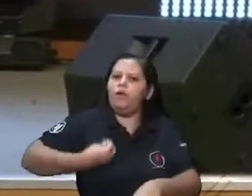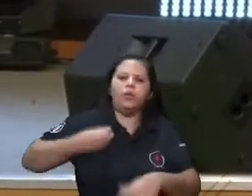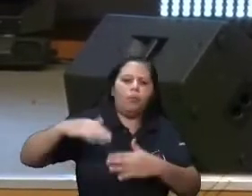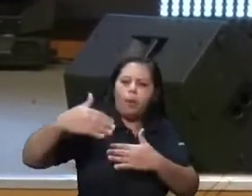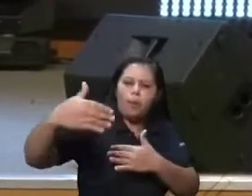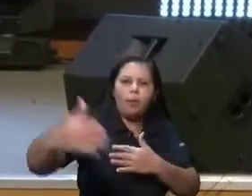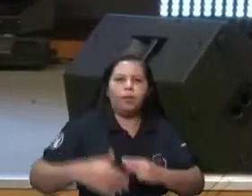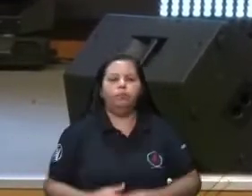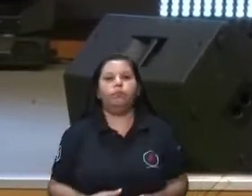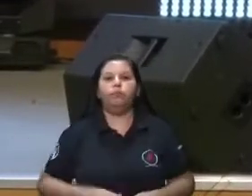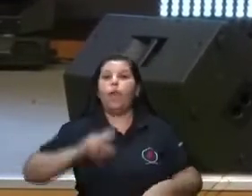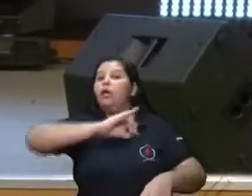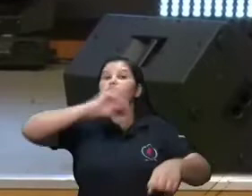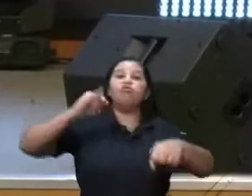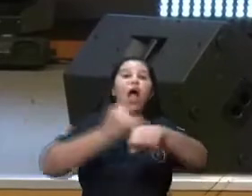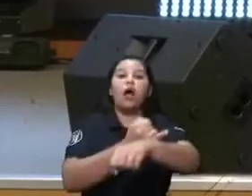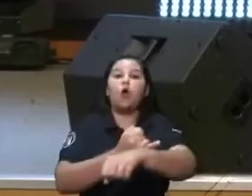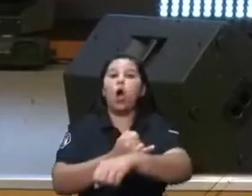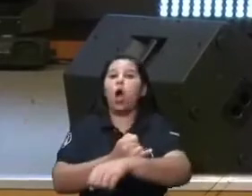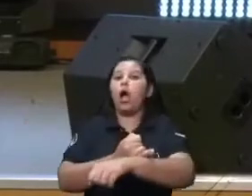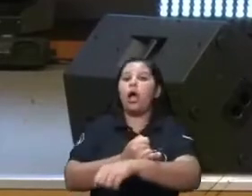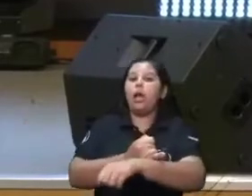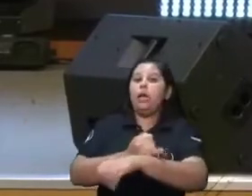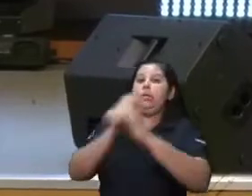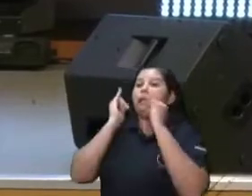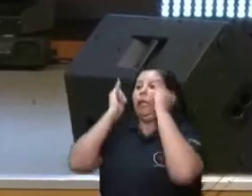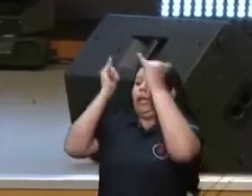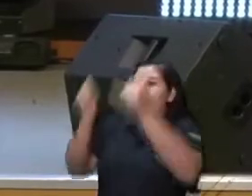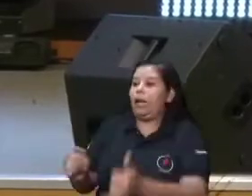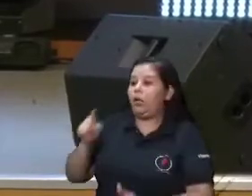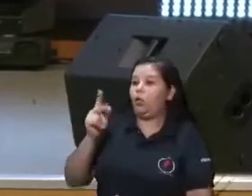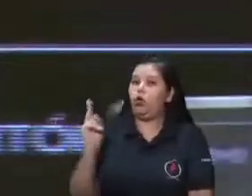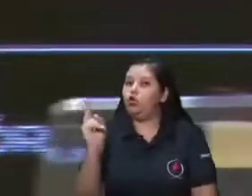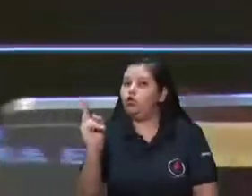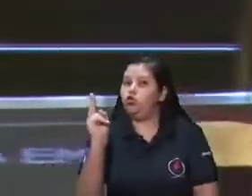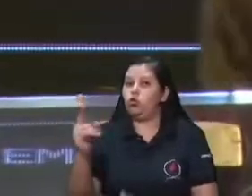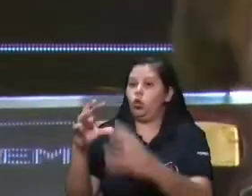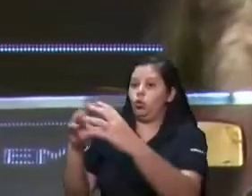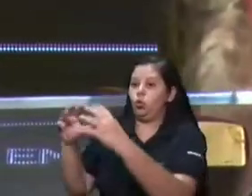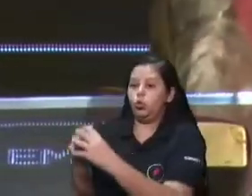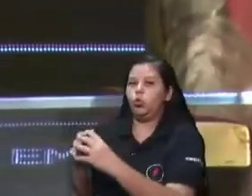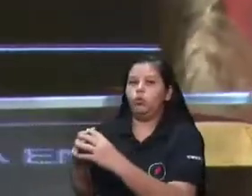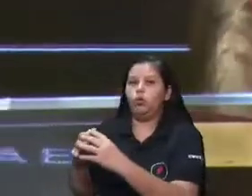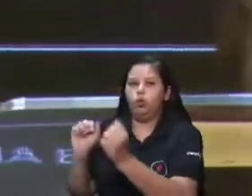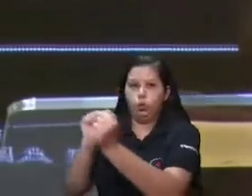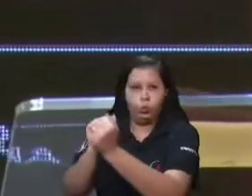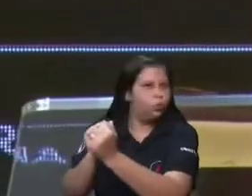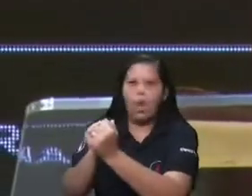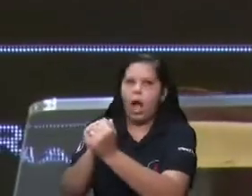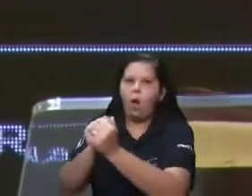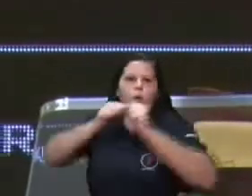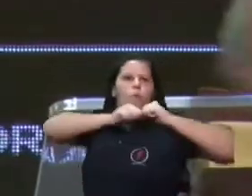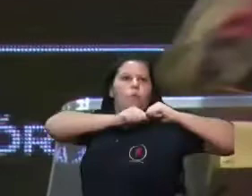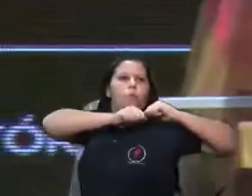Jacó está declarando que essas tribos serão espalhadas e dissolvidas. Jacó está dizendo